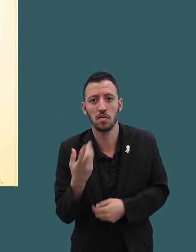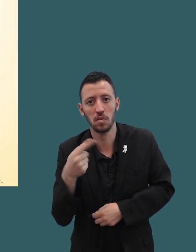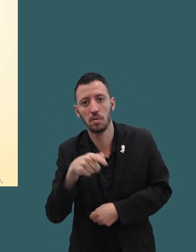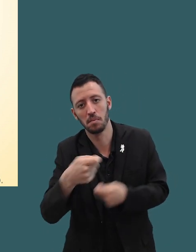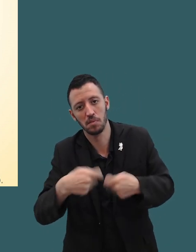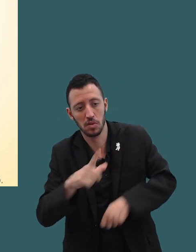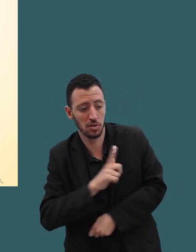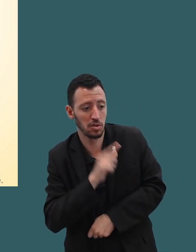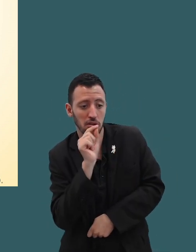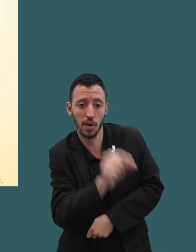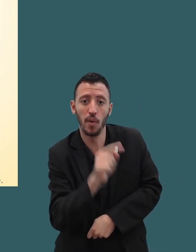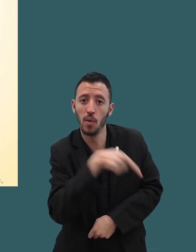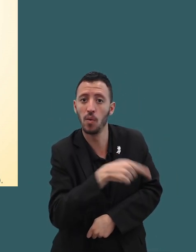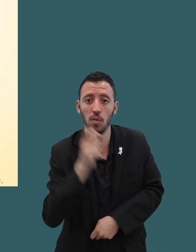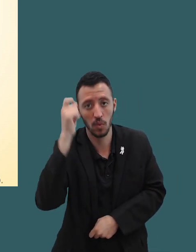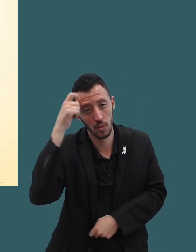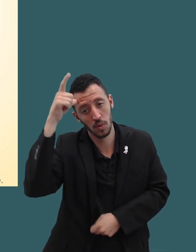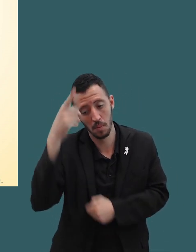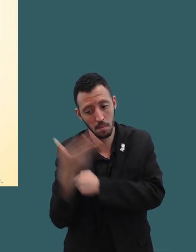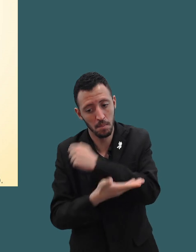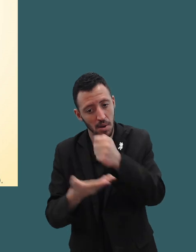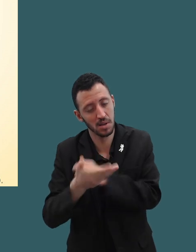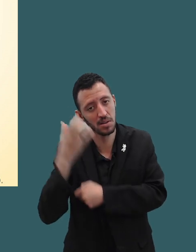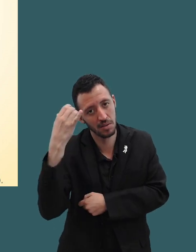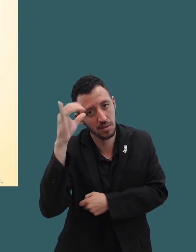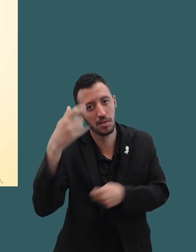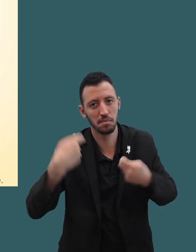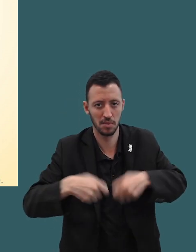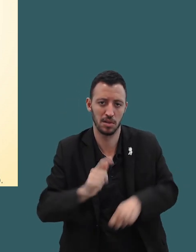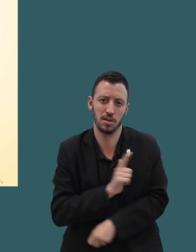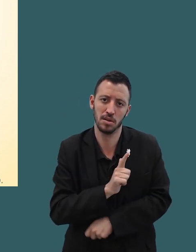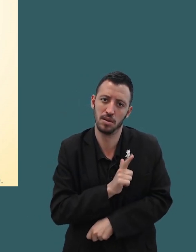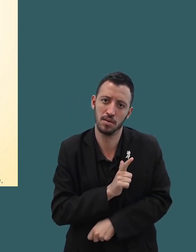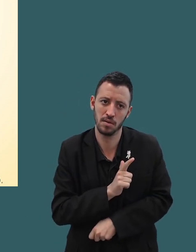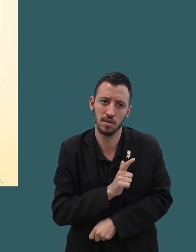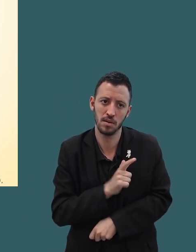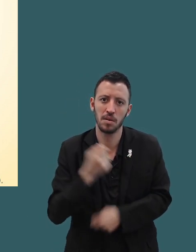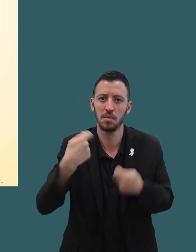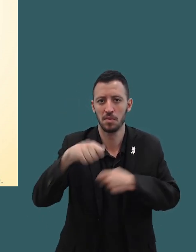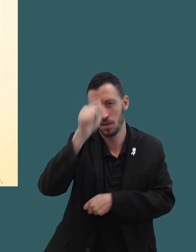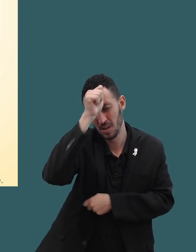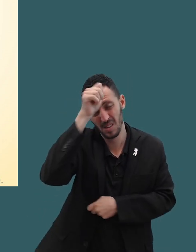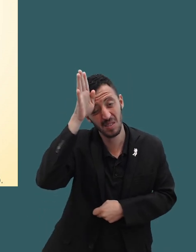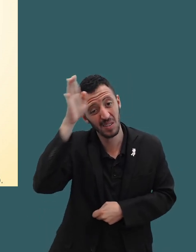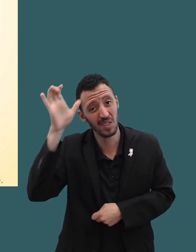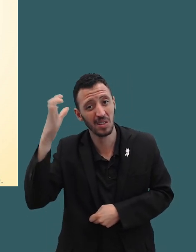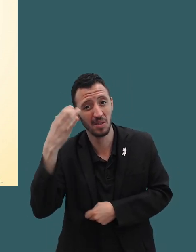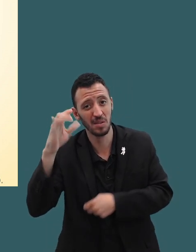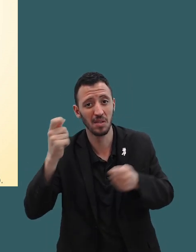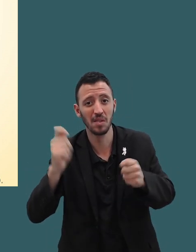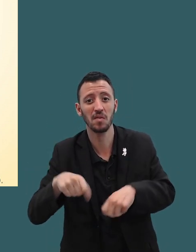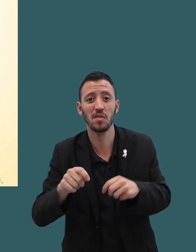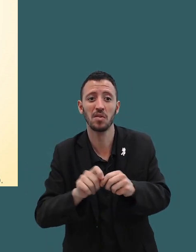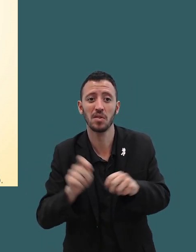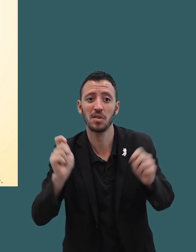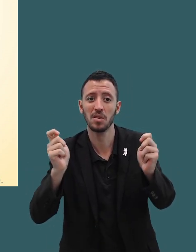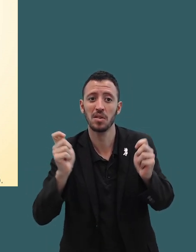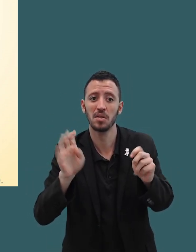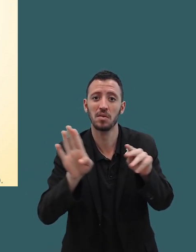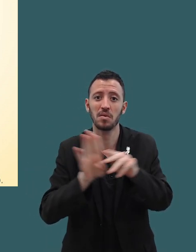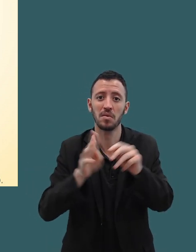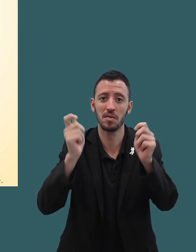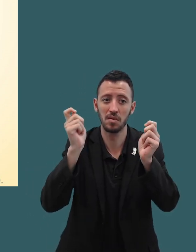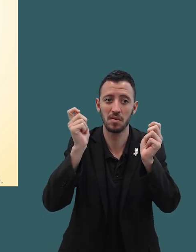ter um conhecimento básico de ciência. Ela precisa ter uma alfabetização científica que faça com que ela